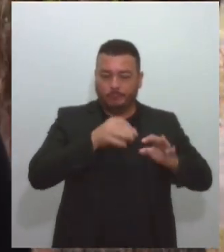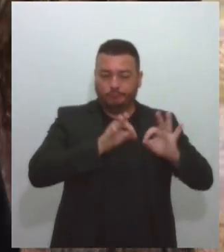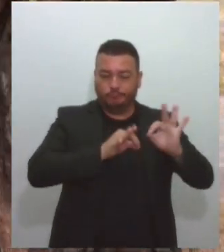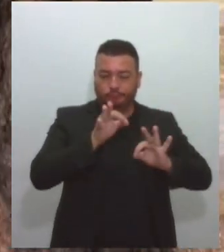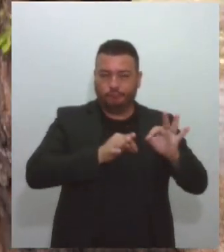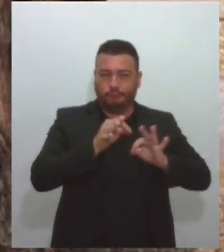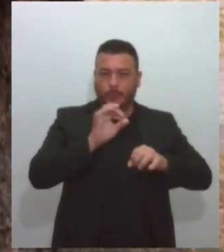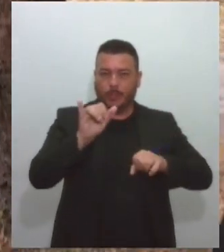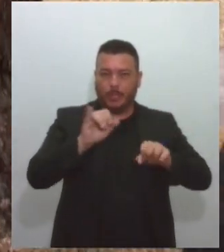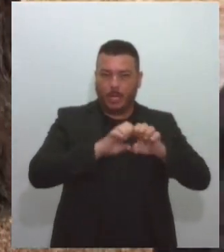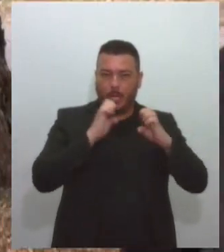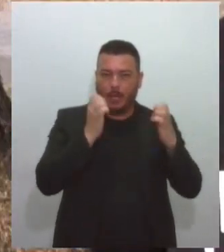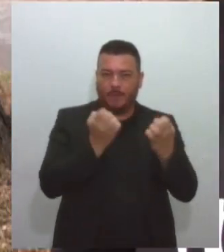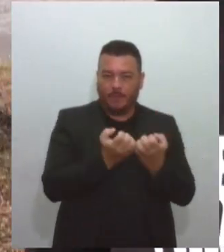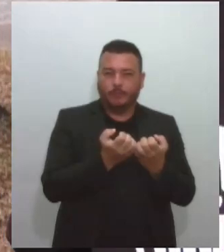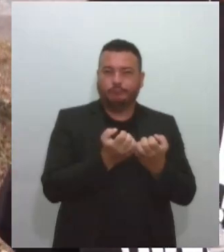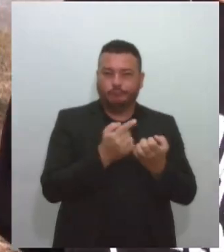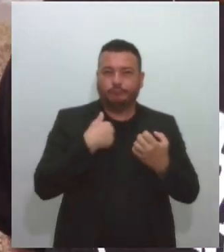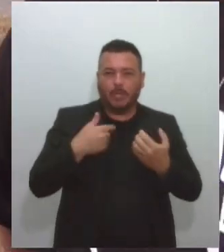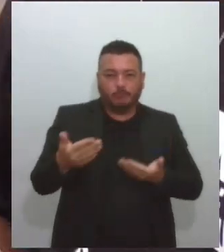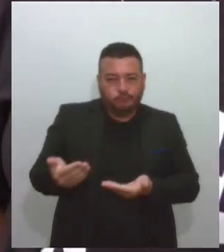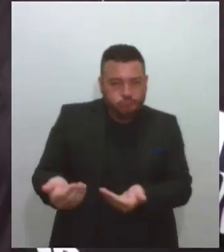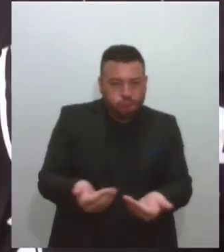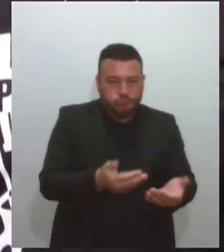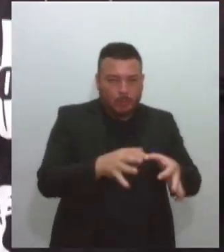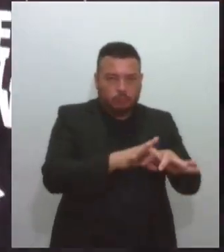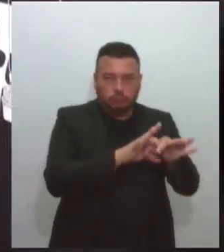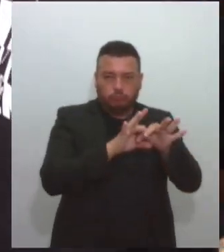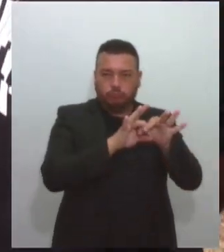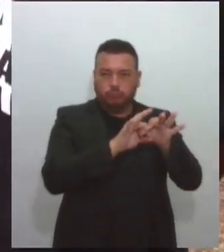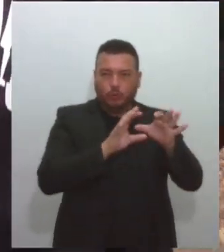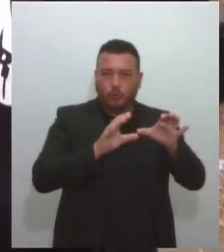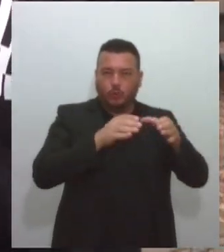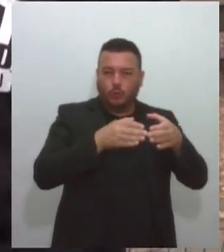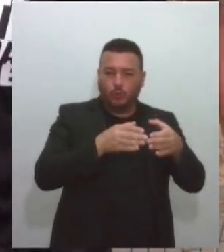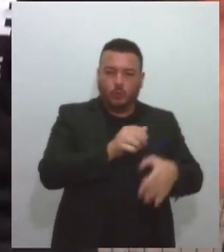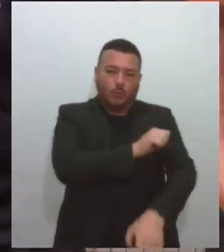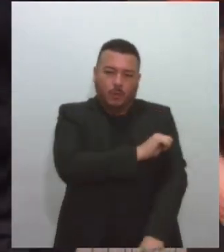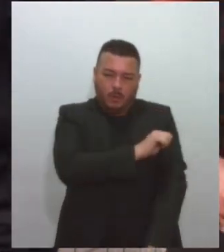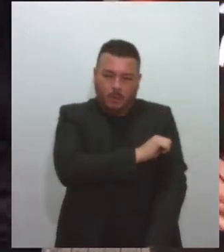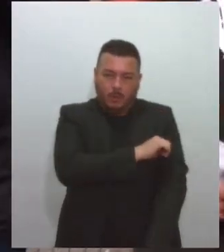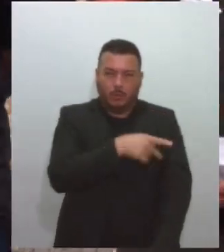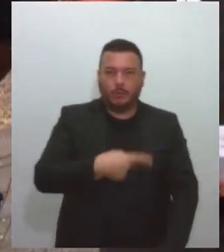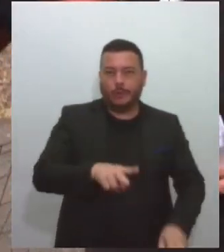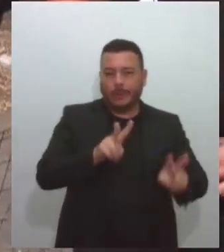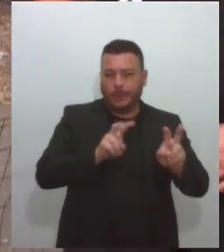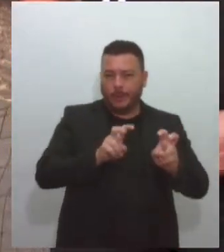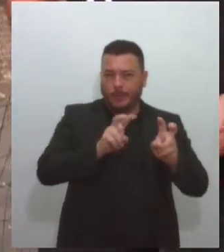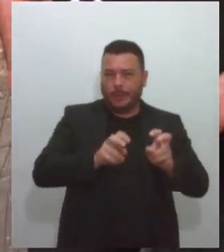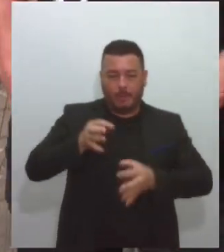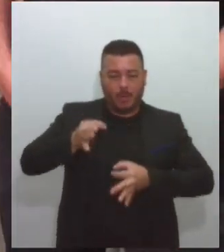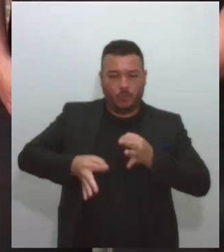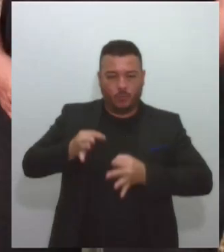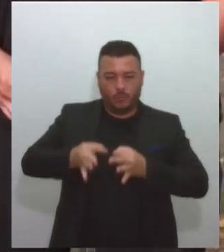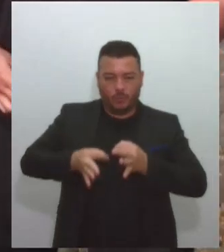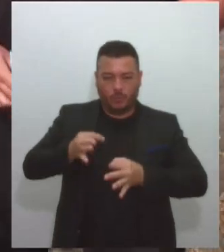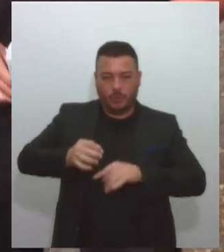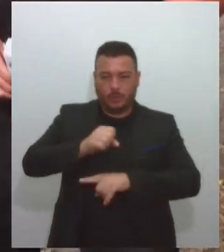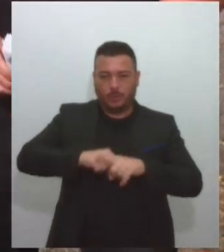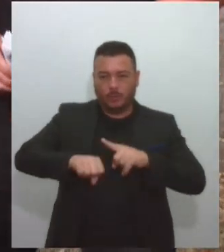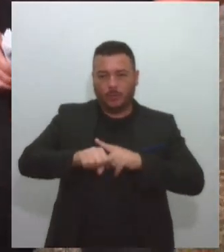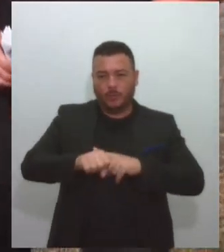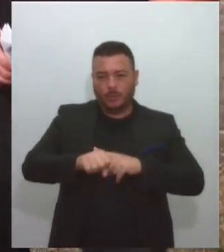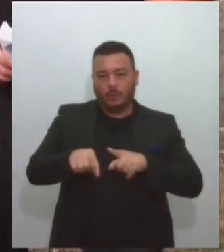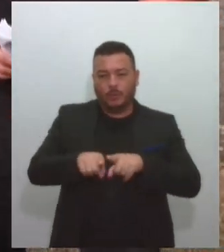intuito de juntar, unir esses estudantes em torno da pauta para que a justiça social, a justiça racial seja feita